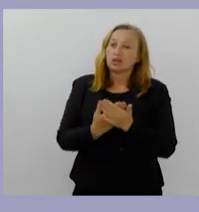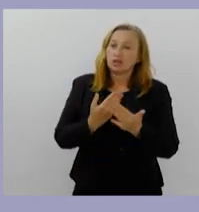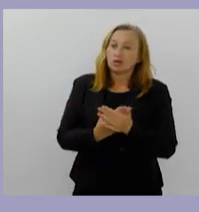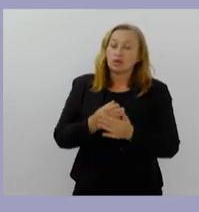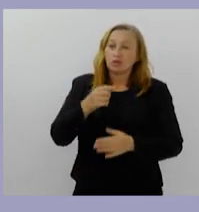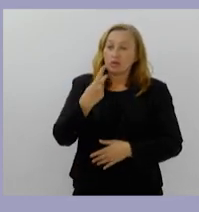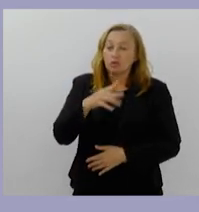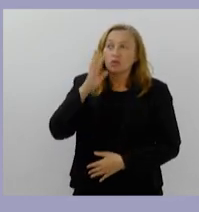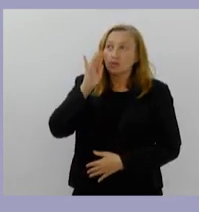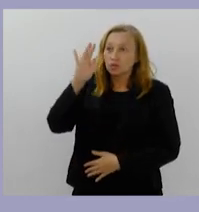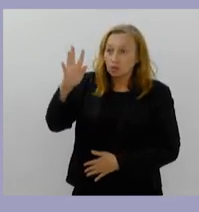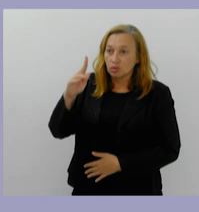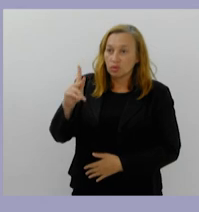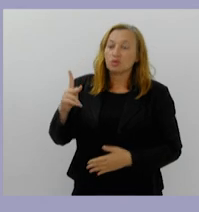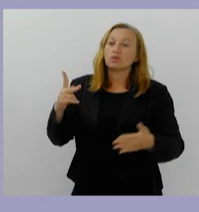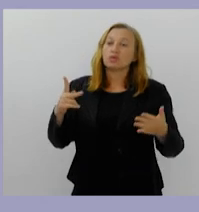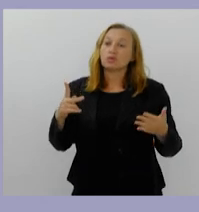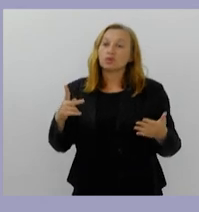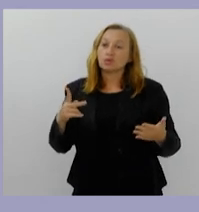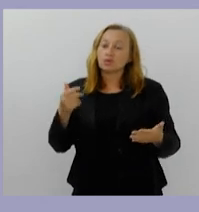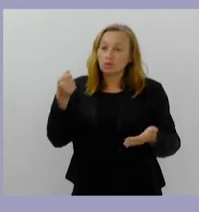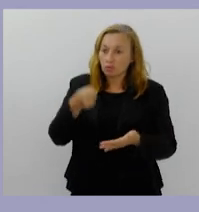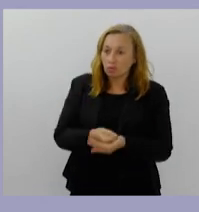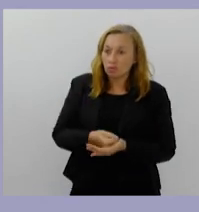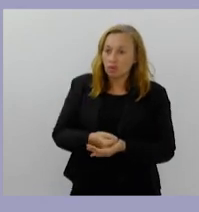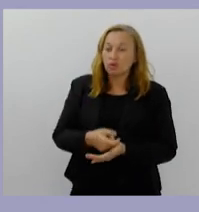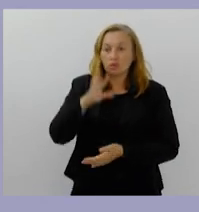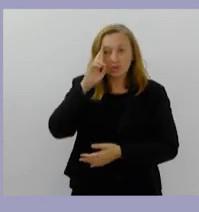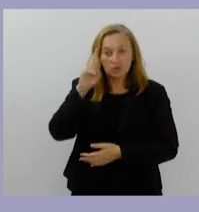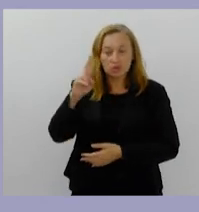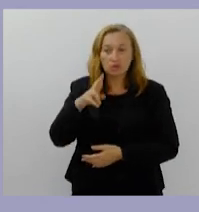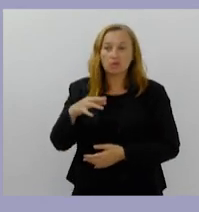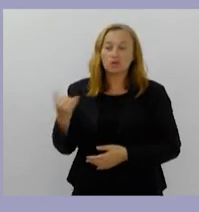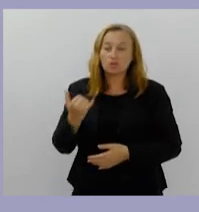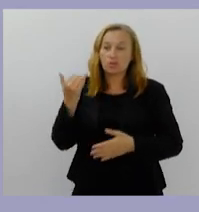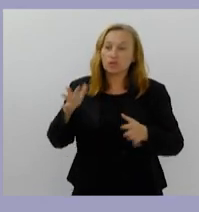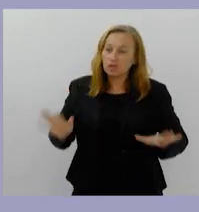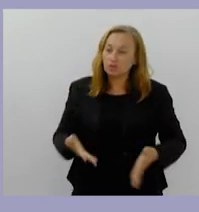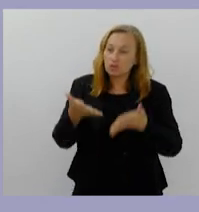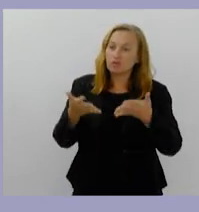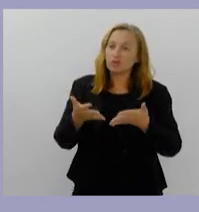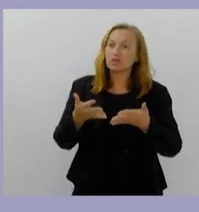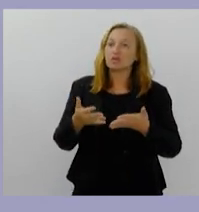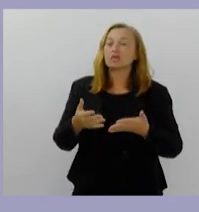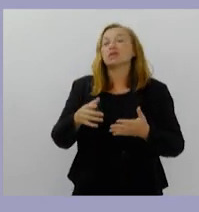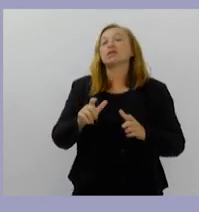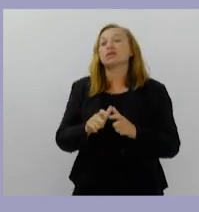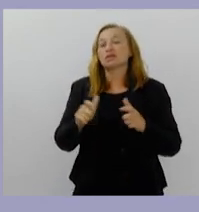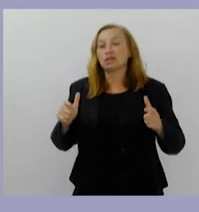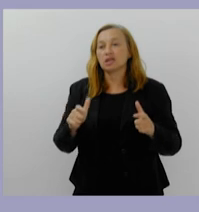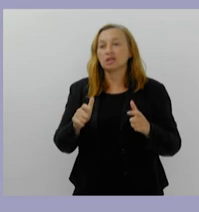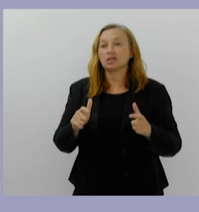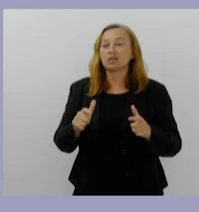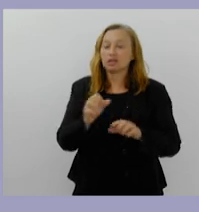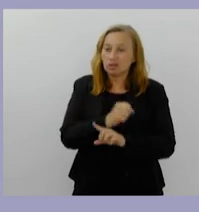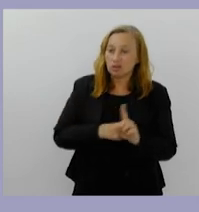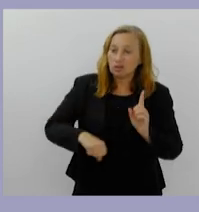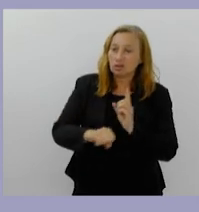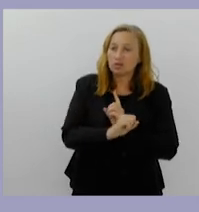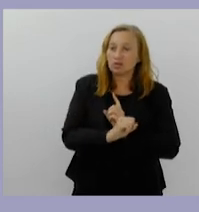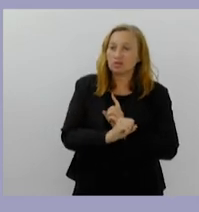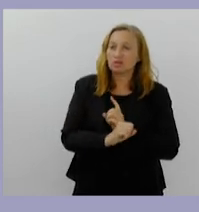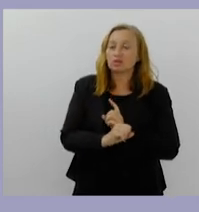senhor Orlandino. E o senhor vira uma figura de extrema motivação para essa grande ferramenta social da redução